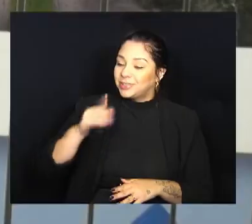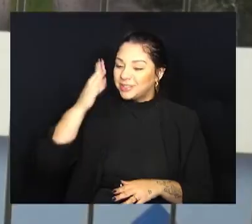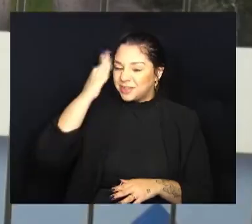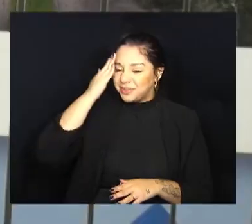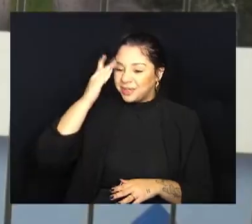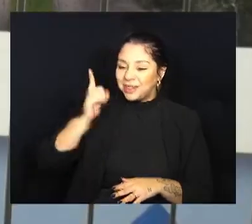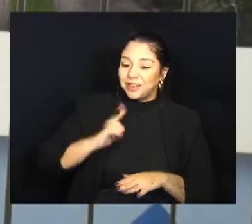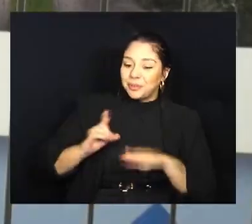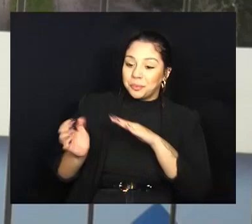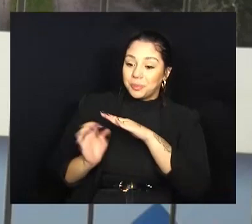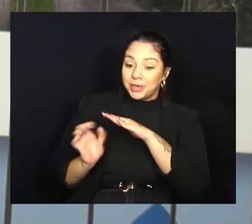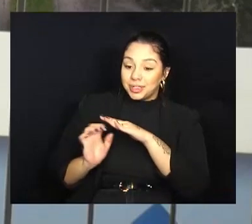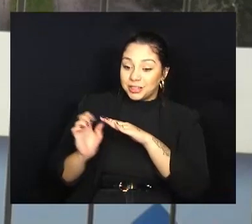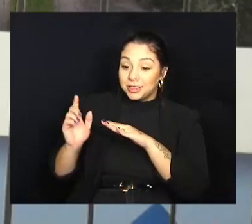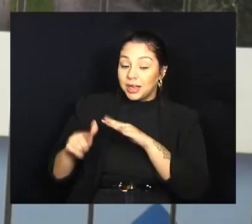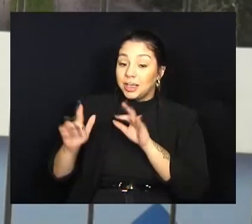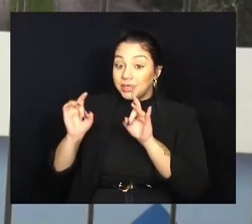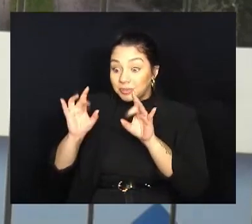empresas que são